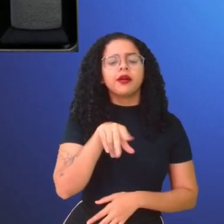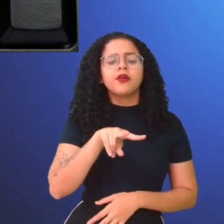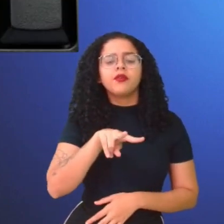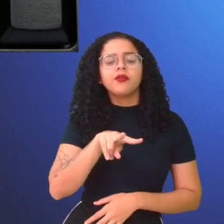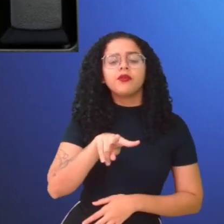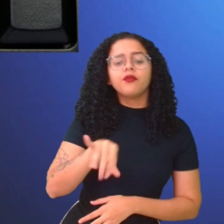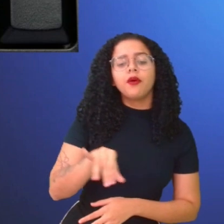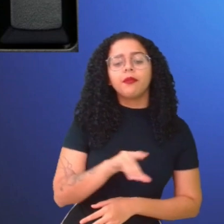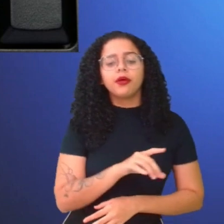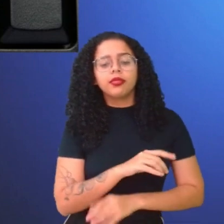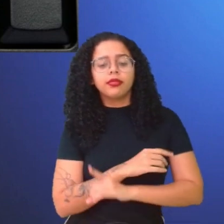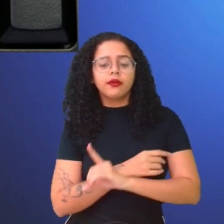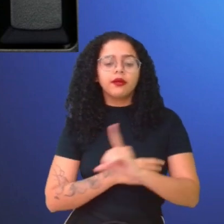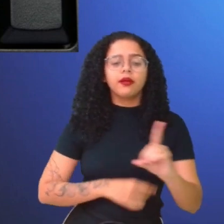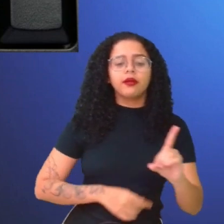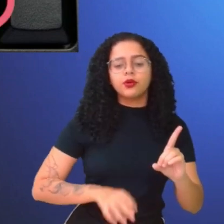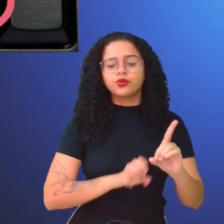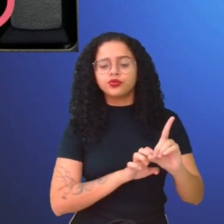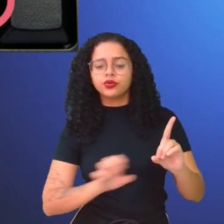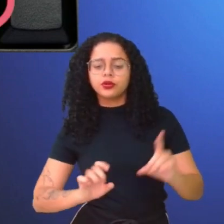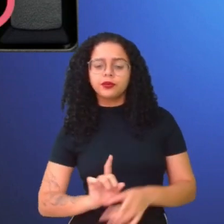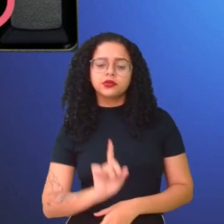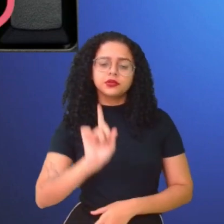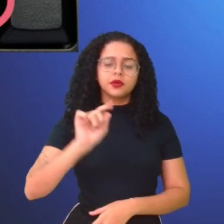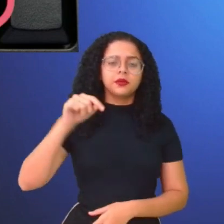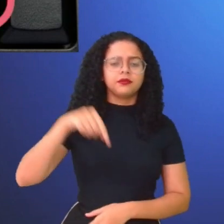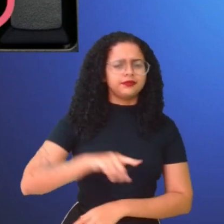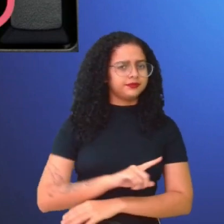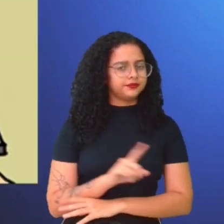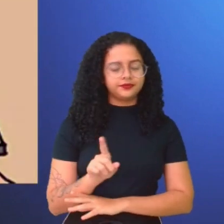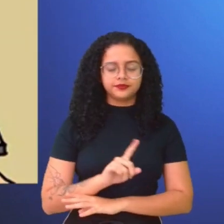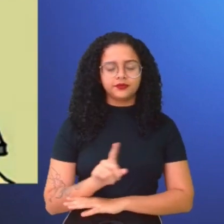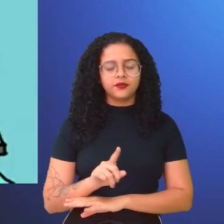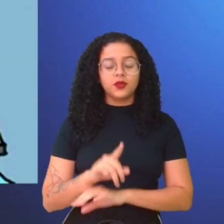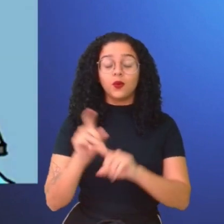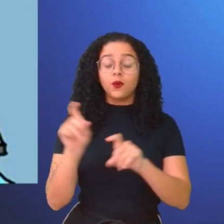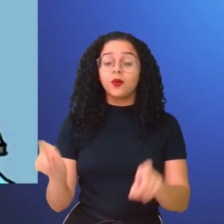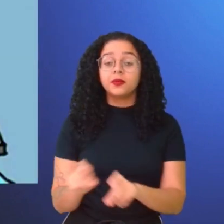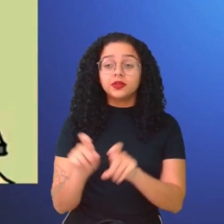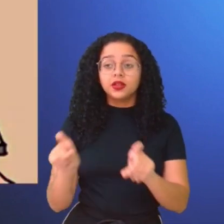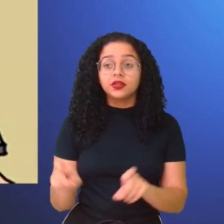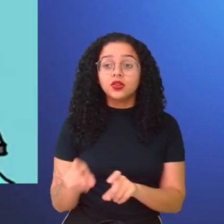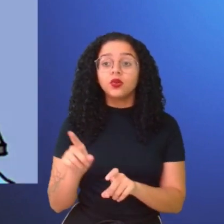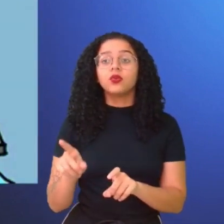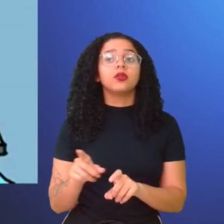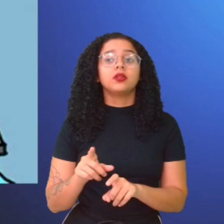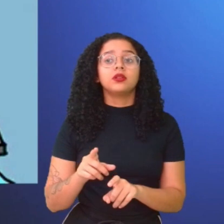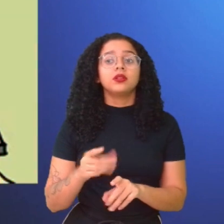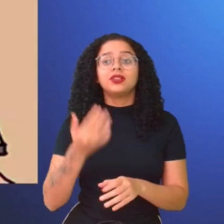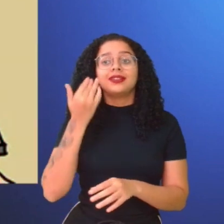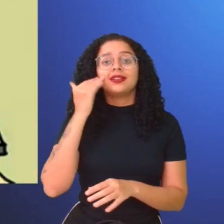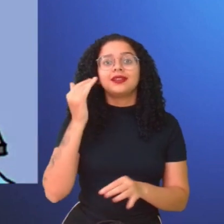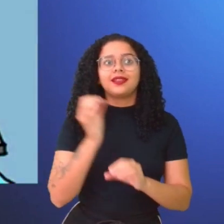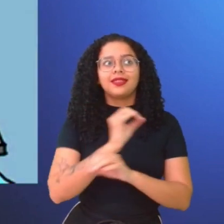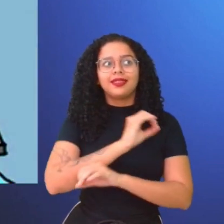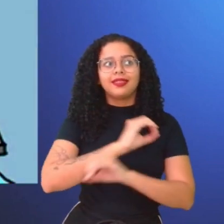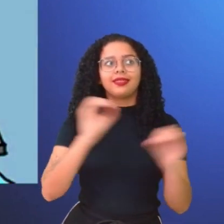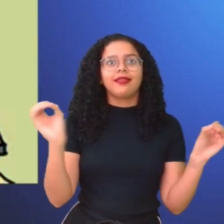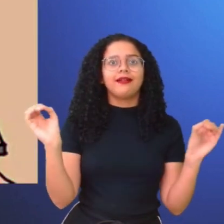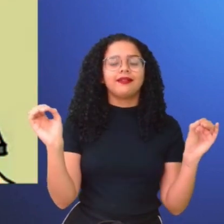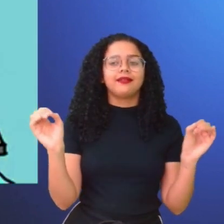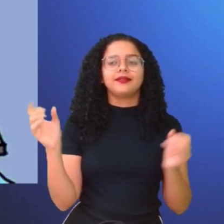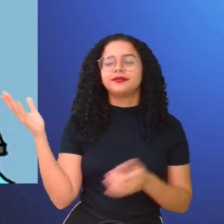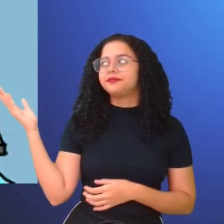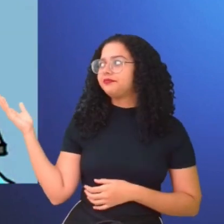Vai para a esquerda. Não dá. Vai para cima. Vai para baixo. Ou seja, o computador, ele não ia entender pois nada. Pois é, a